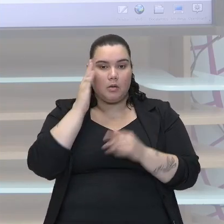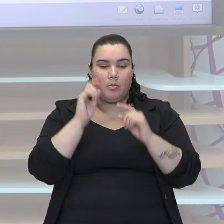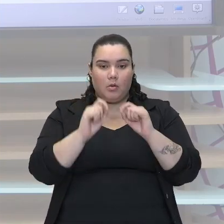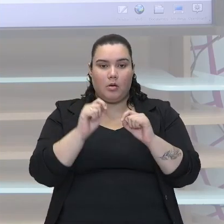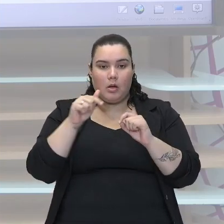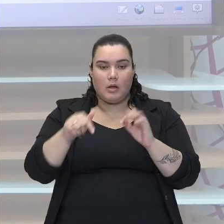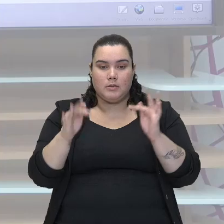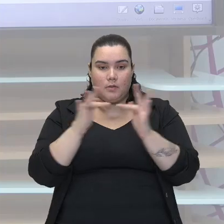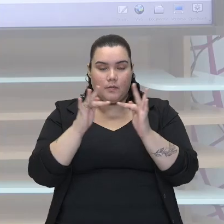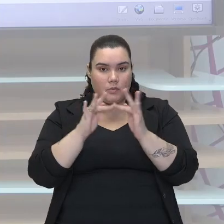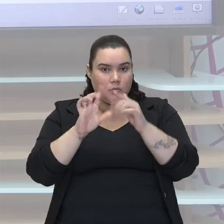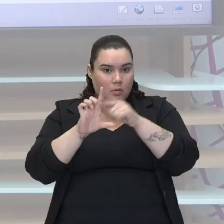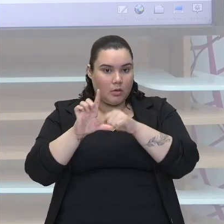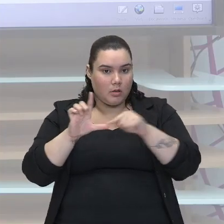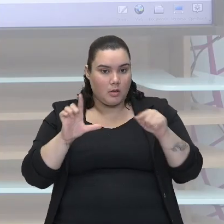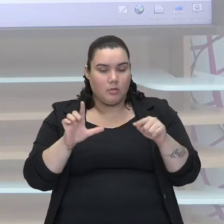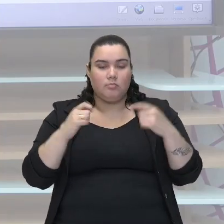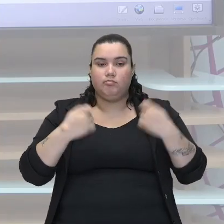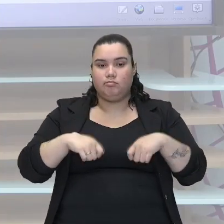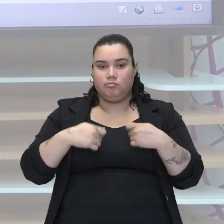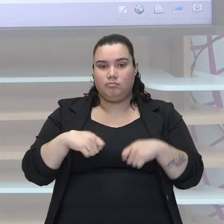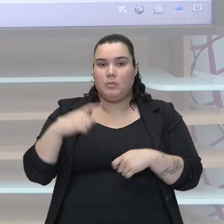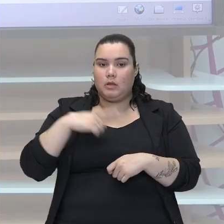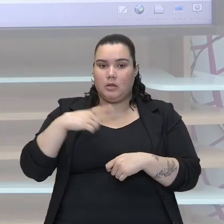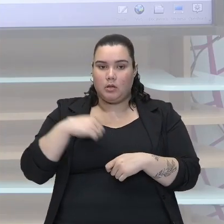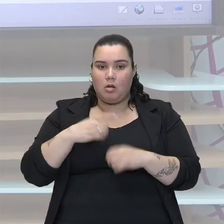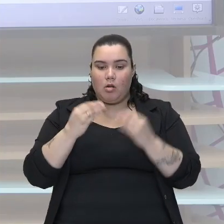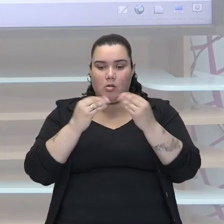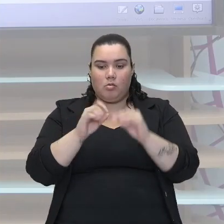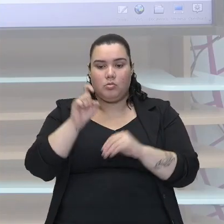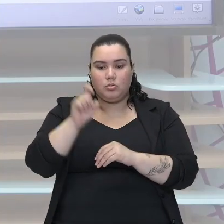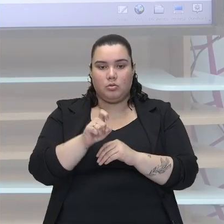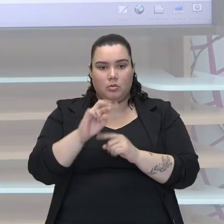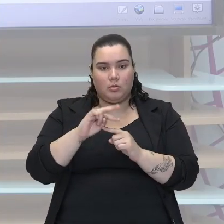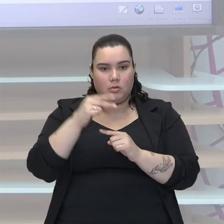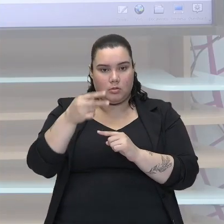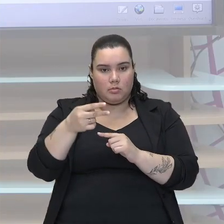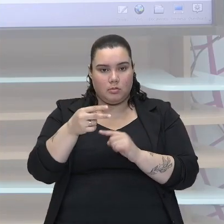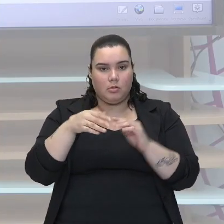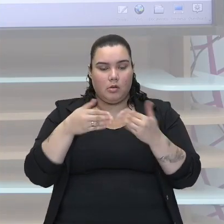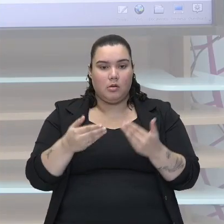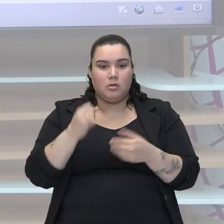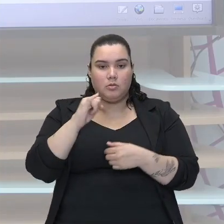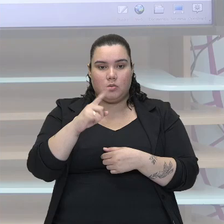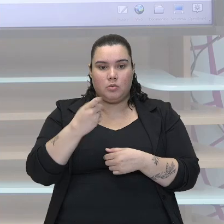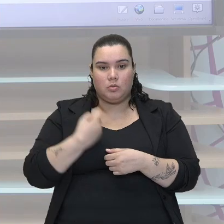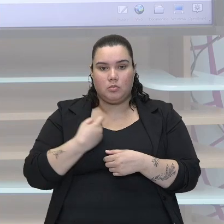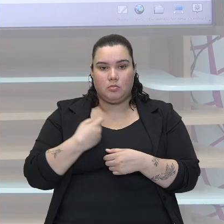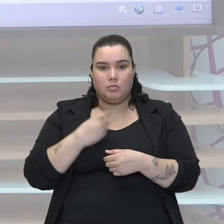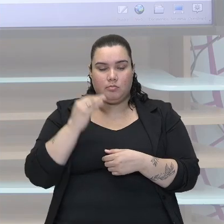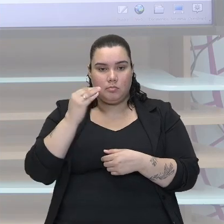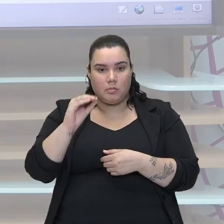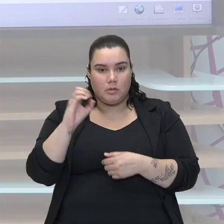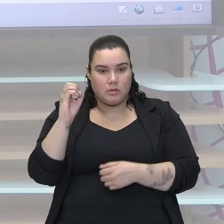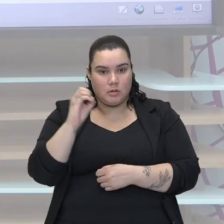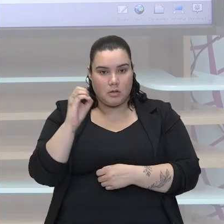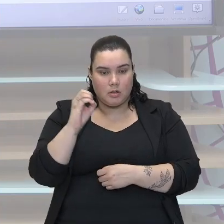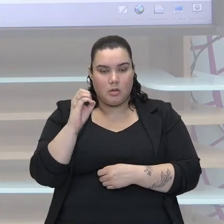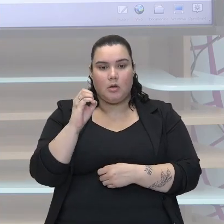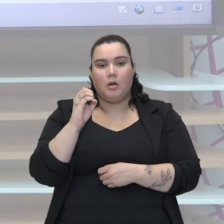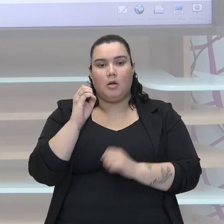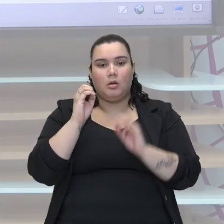função quadrática, ela precisa ter o termo x ao quadrado. Então, se o seu coeficiente for 0, ela